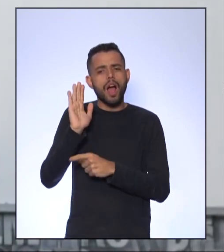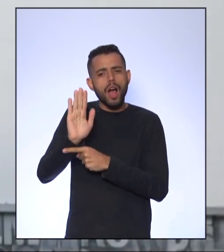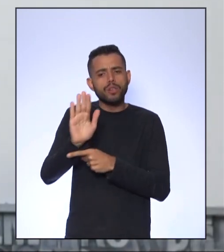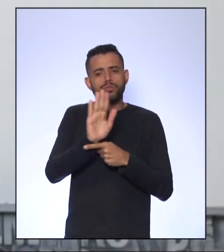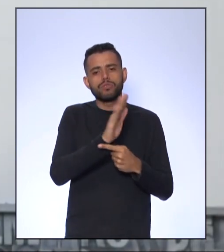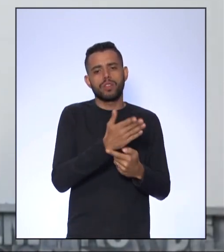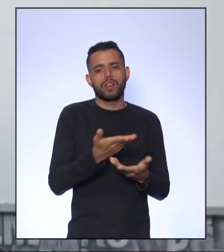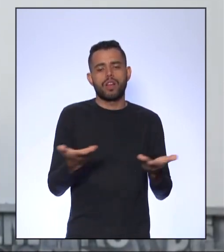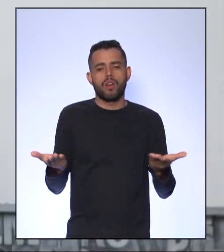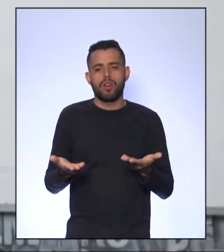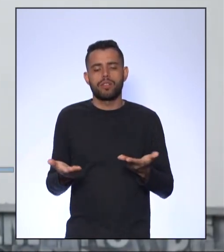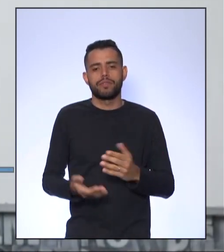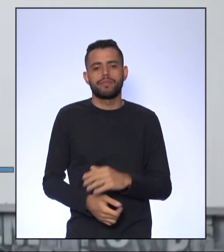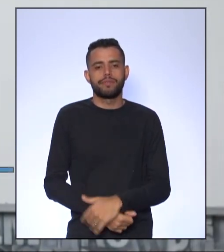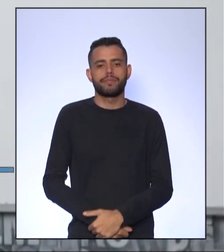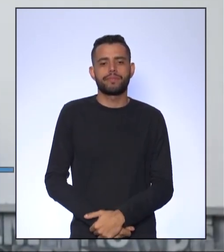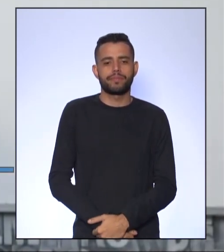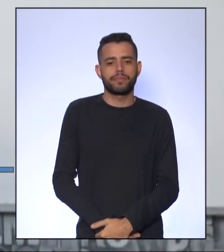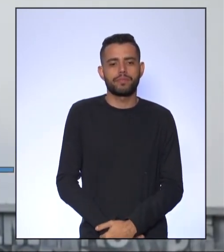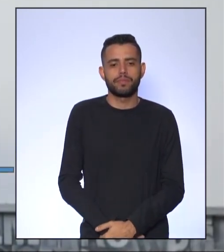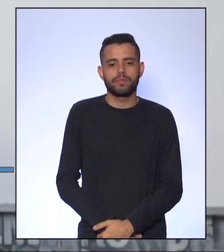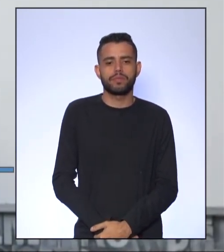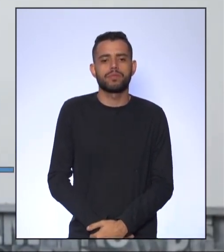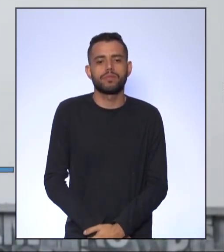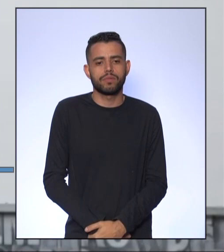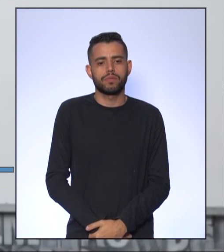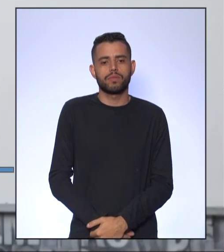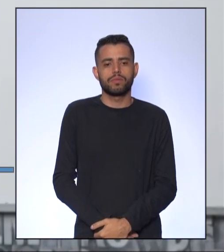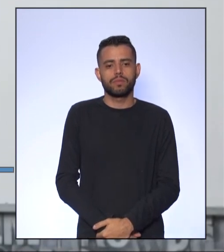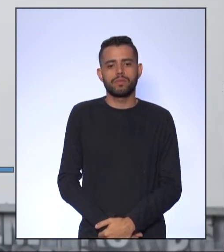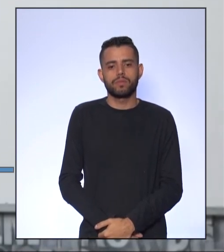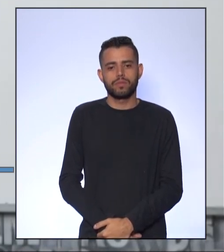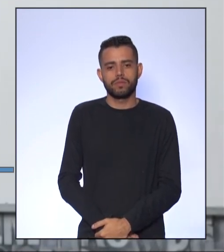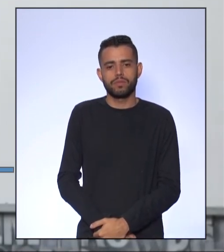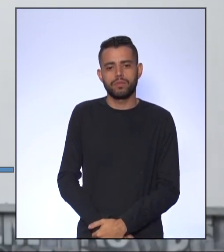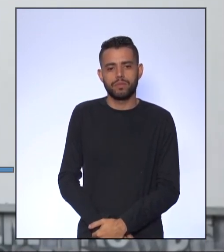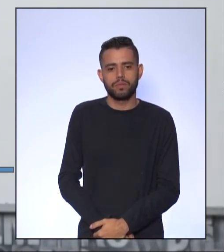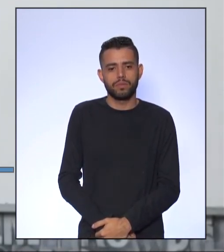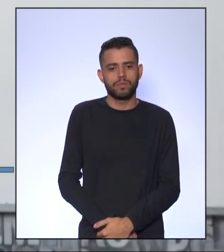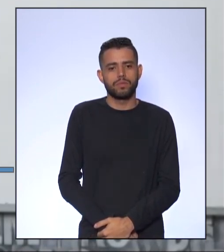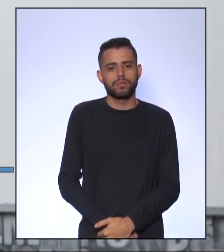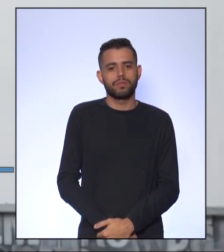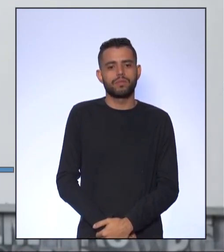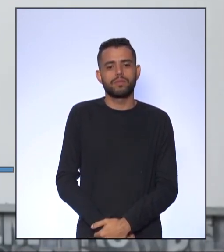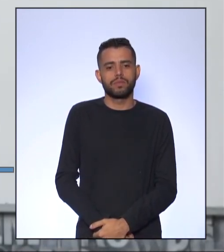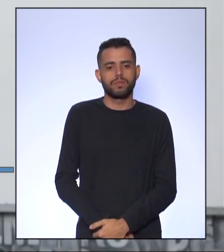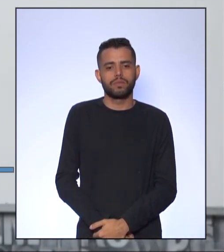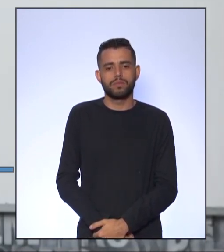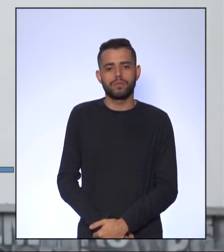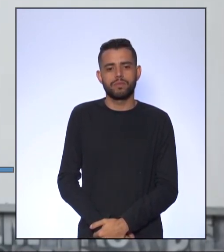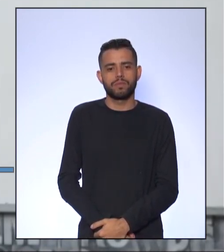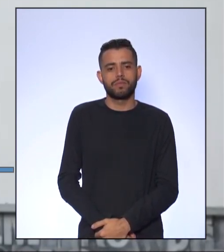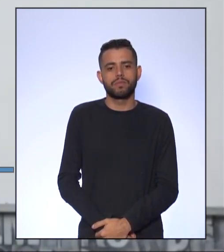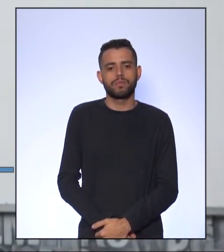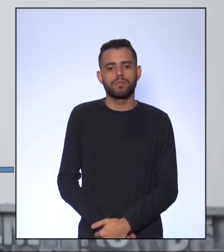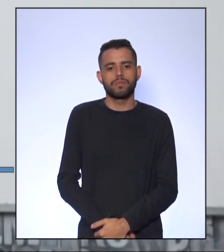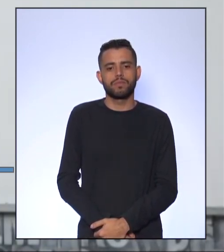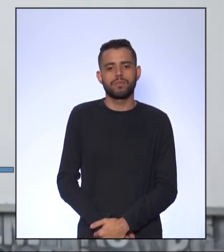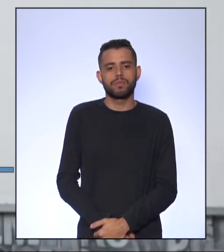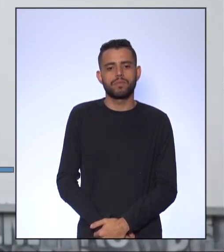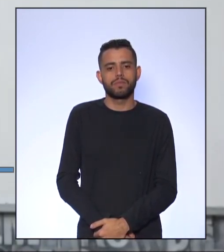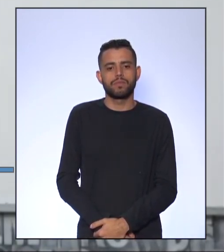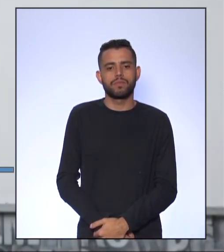neste momento. Lembre-se sempre, galera, estamos em um cenário